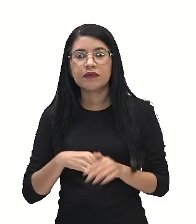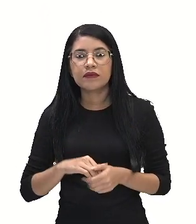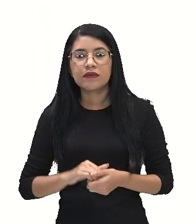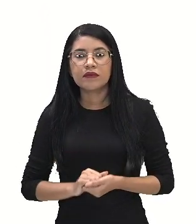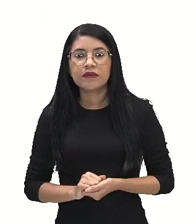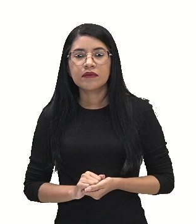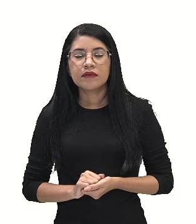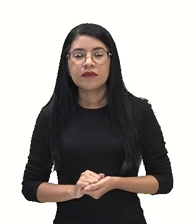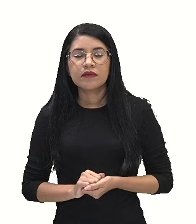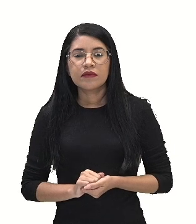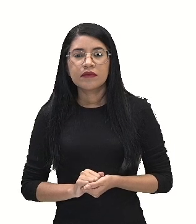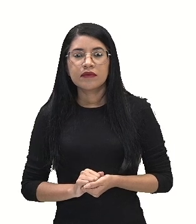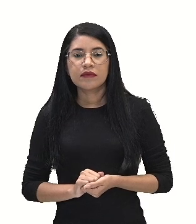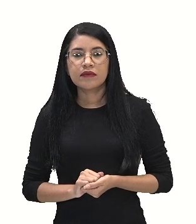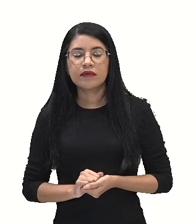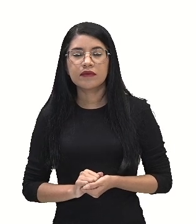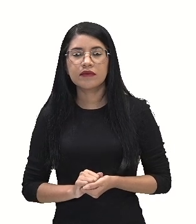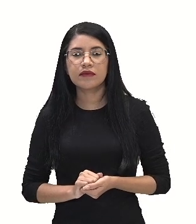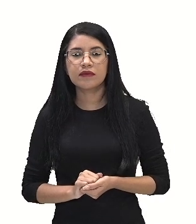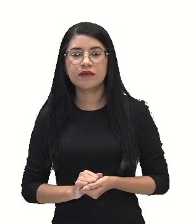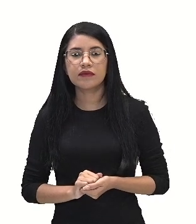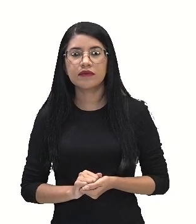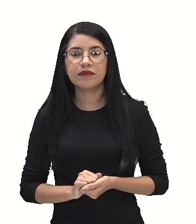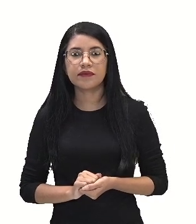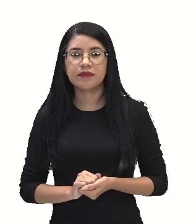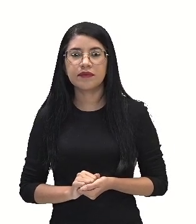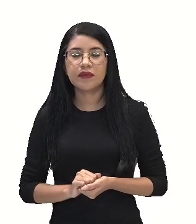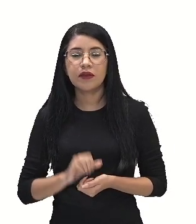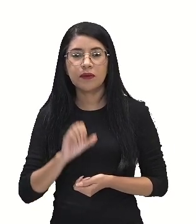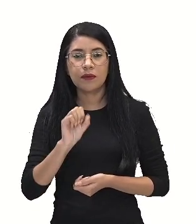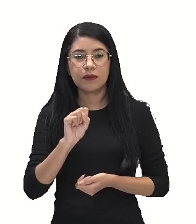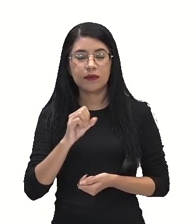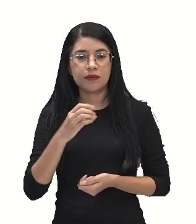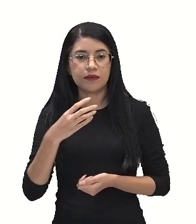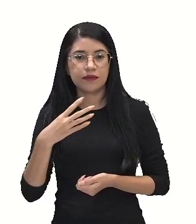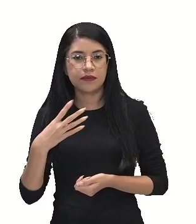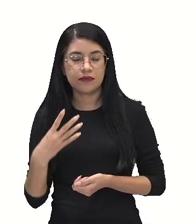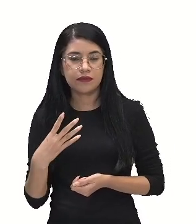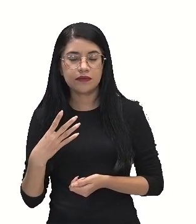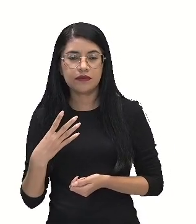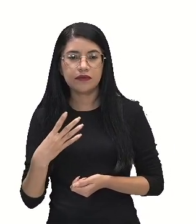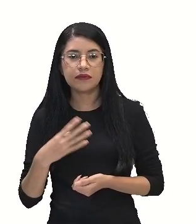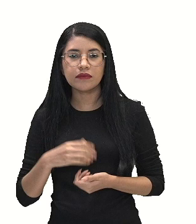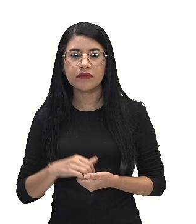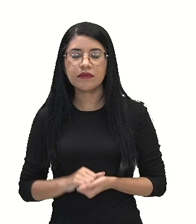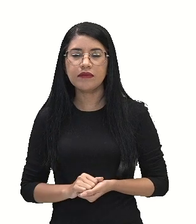A ao quadrado é igual a 84.